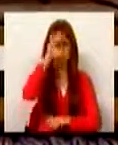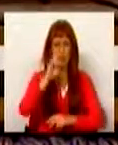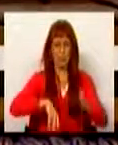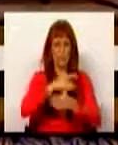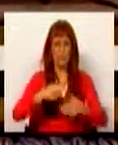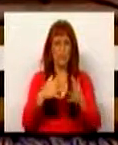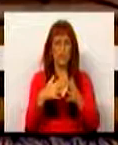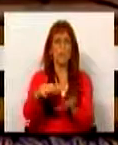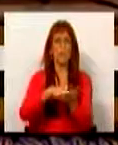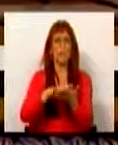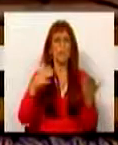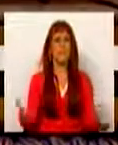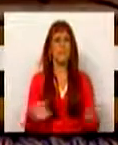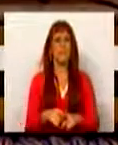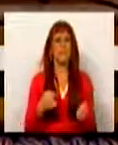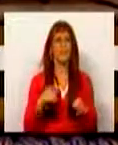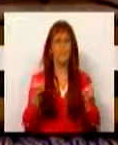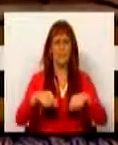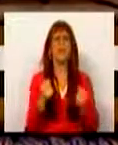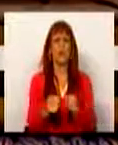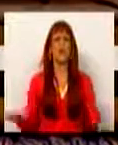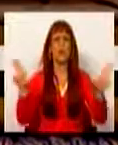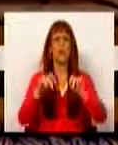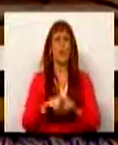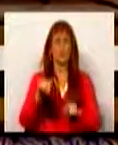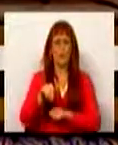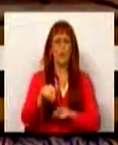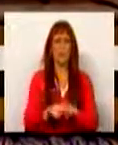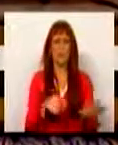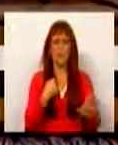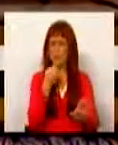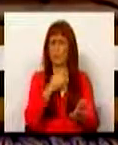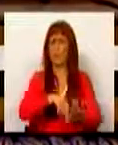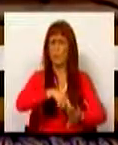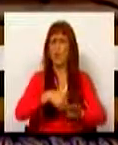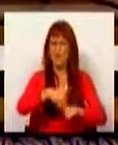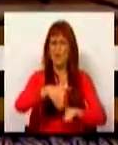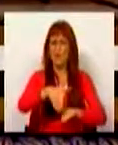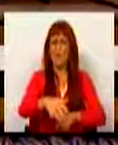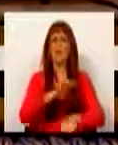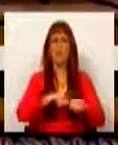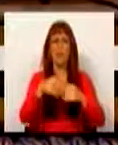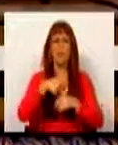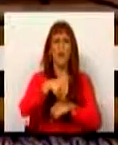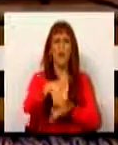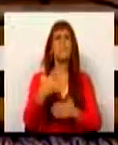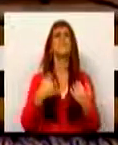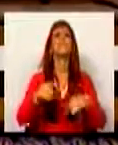Planeamento e das Infraestruturas. E há de ter também novidades sobre o aeroporto, não perde pela demora e há de tê-las em breve, Sr. Deputado.